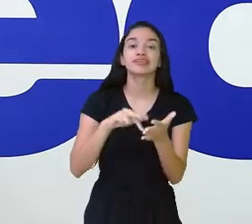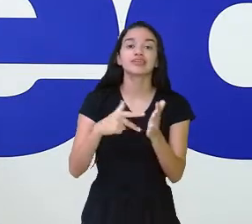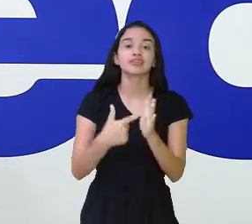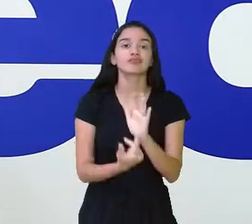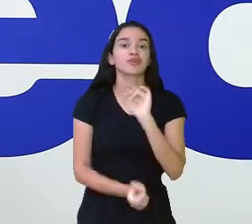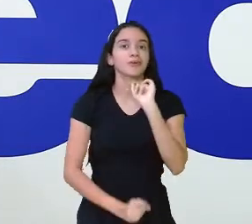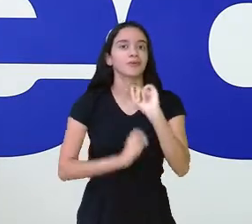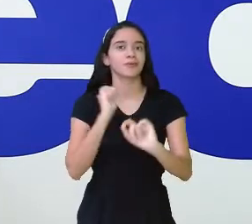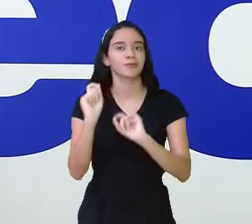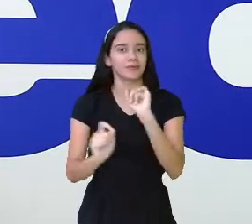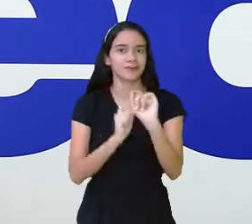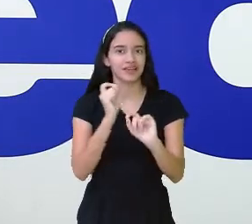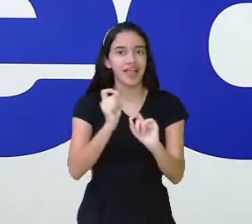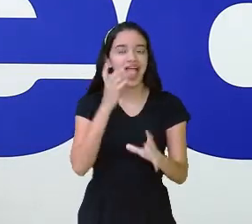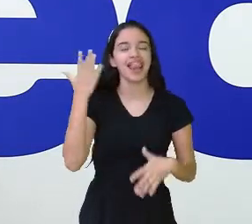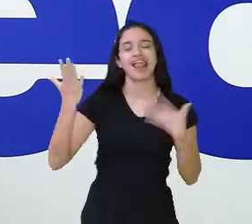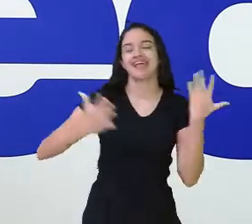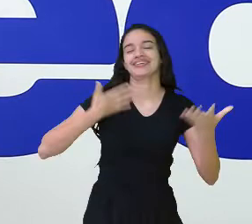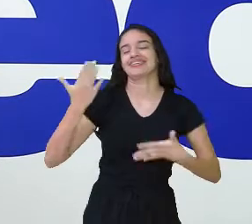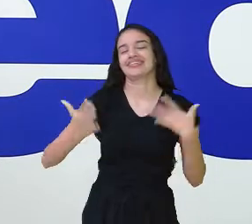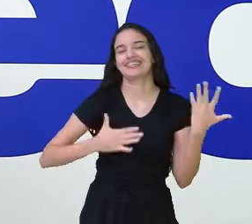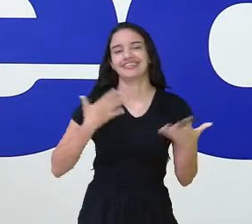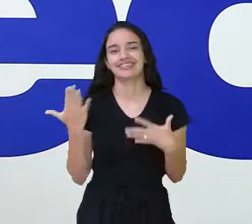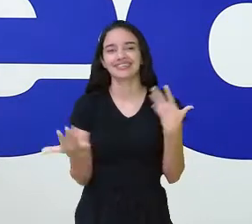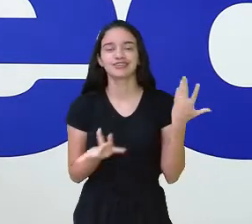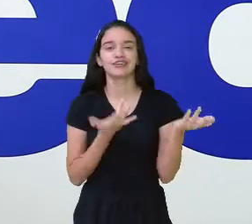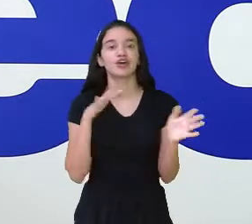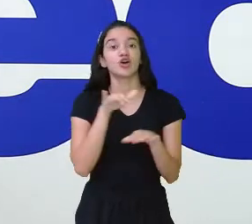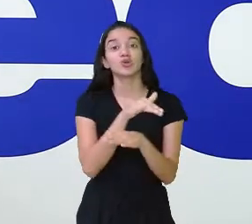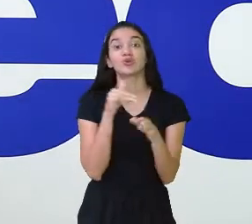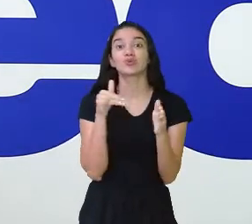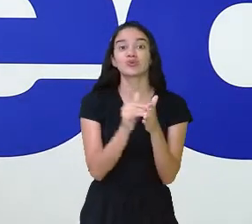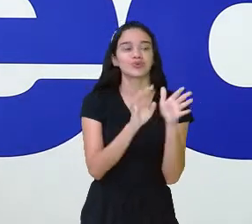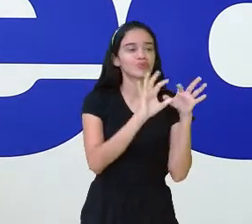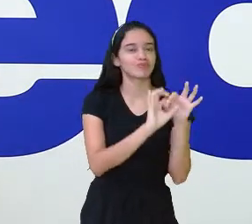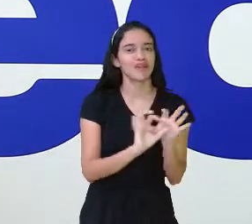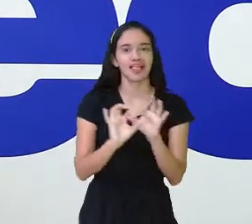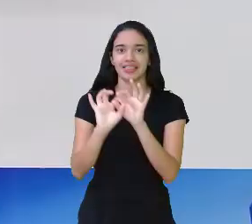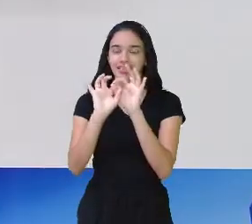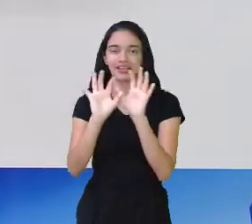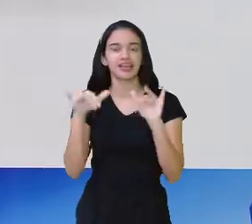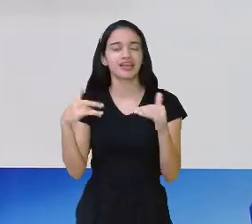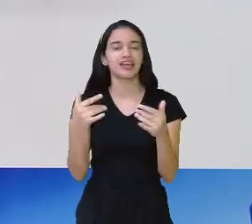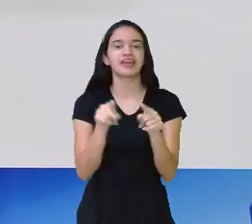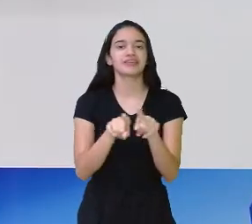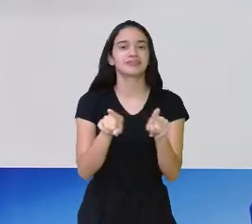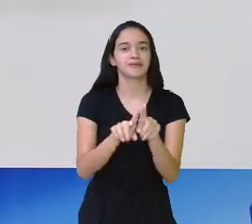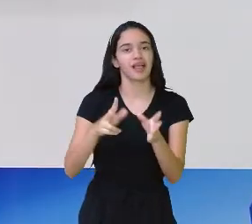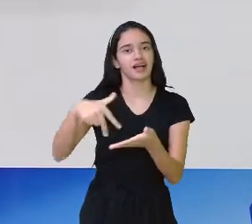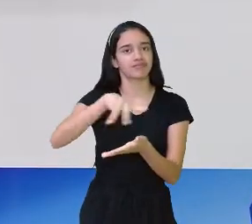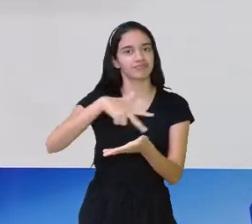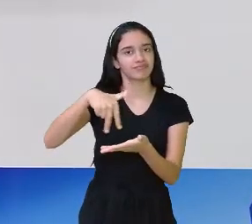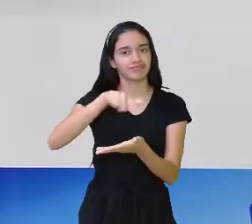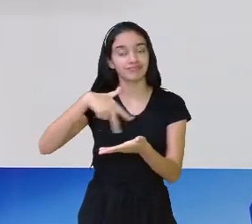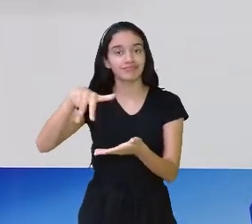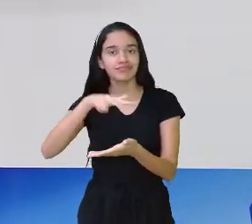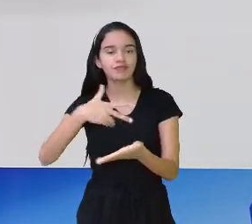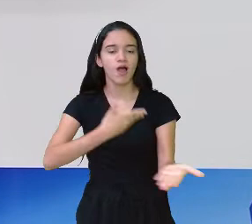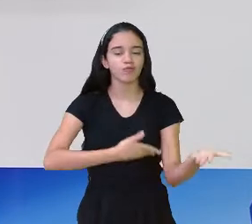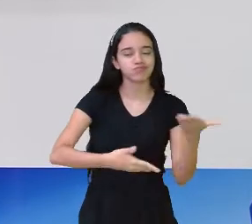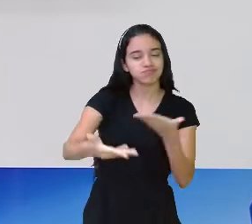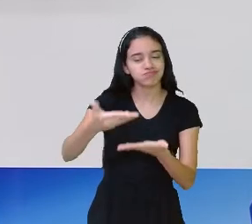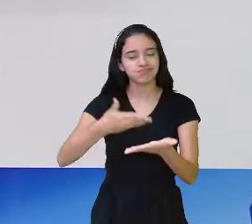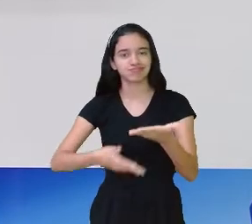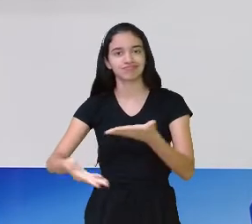quê? Circo, alegria. Então tá tudo interligado aí. Bem legal, né? A coisa da dança contemporânea, que ela vai englobando,